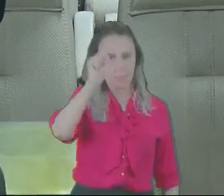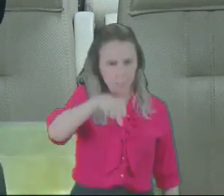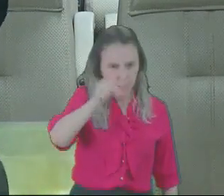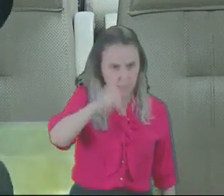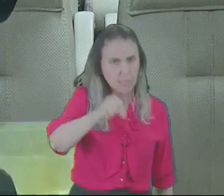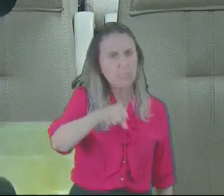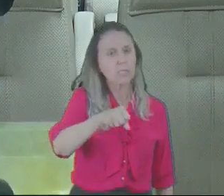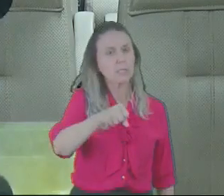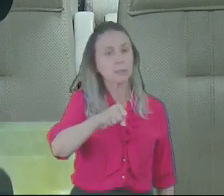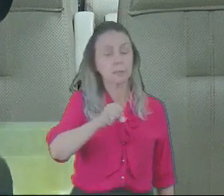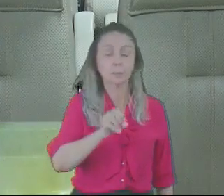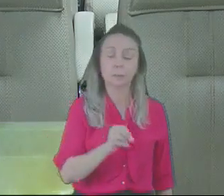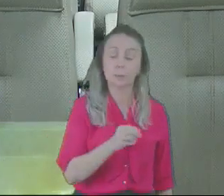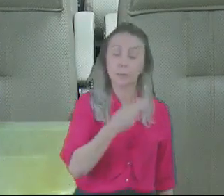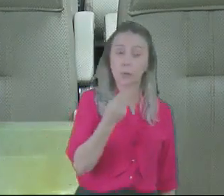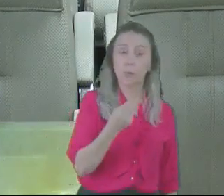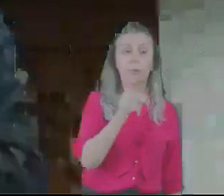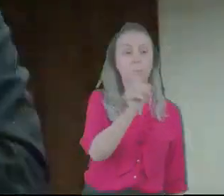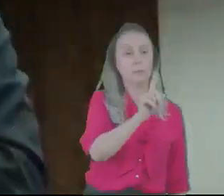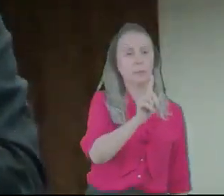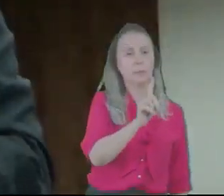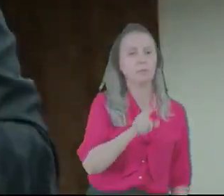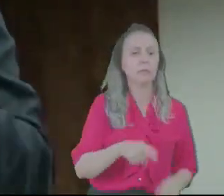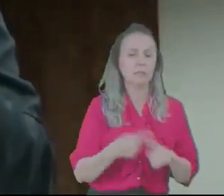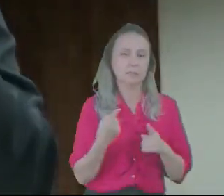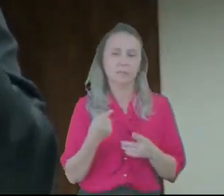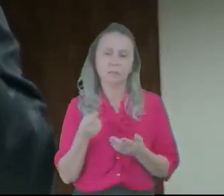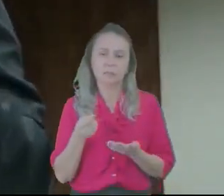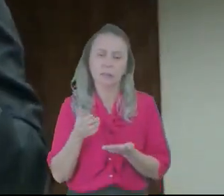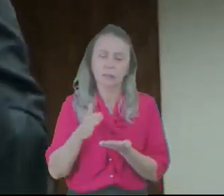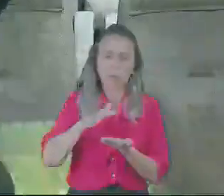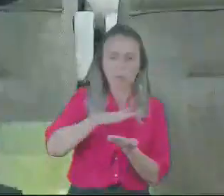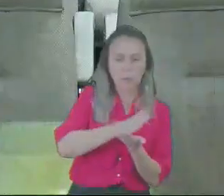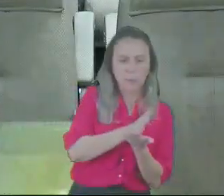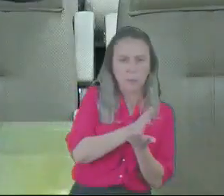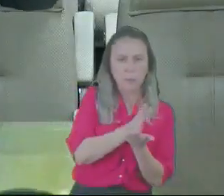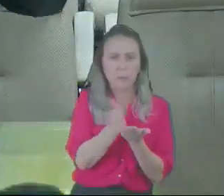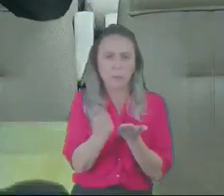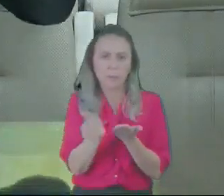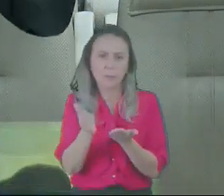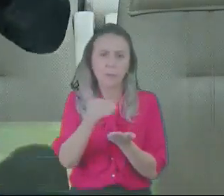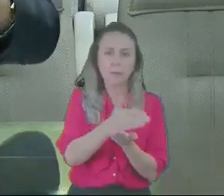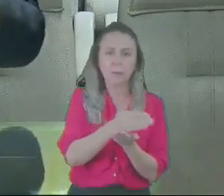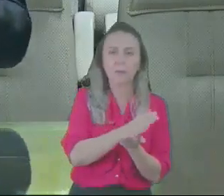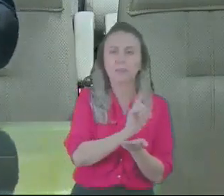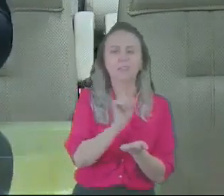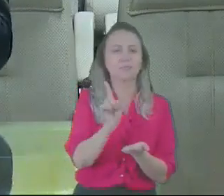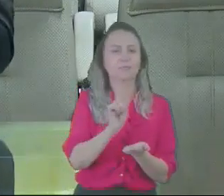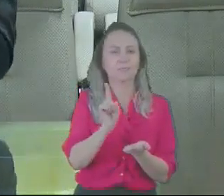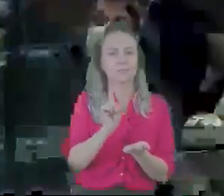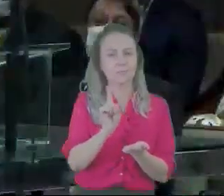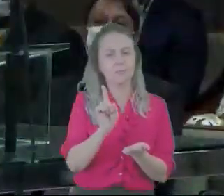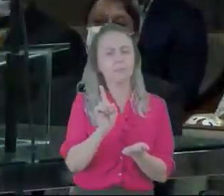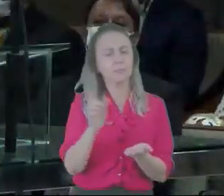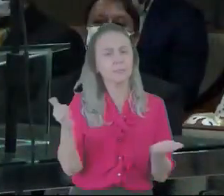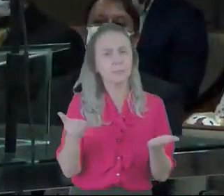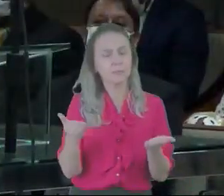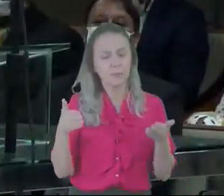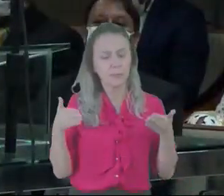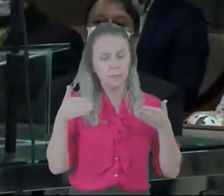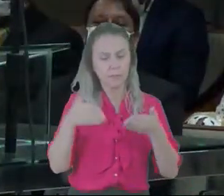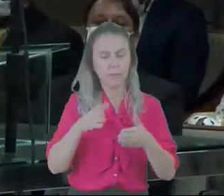disto é de procedência maligna aí eu quero me voltar agora para nós como igreja do senhor